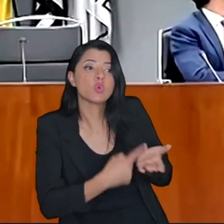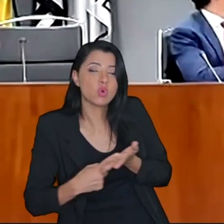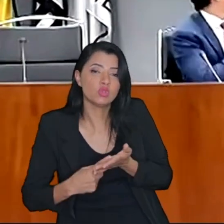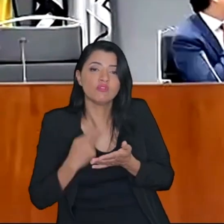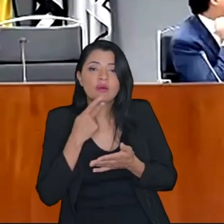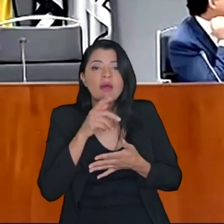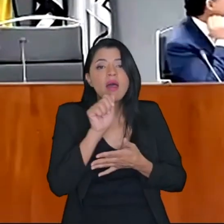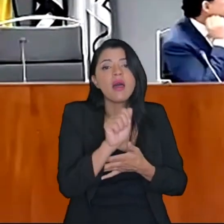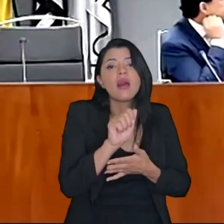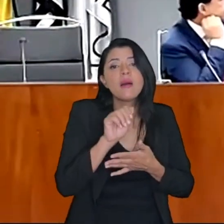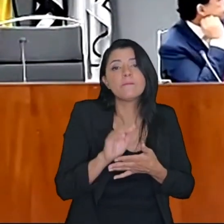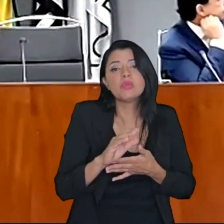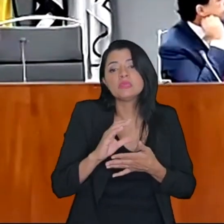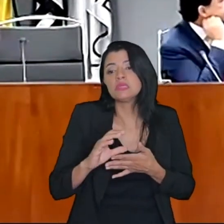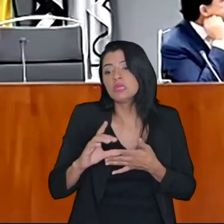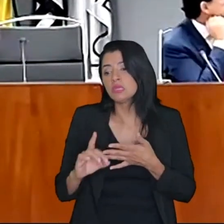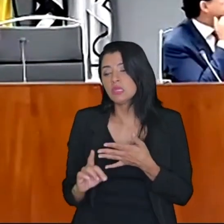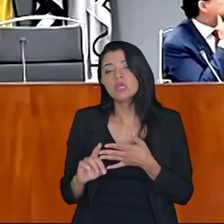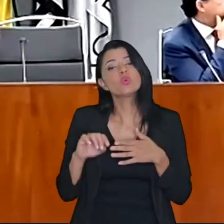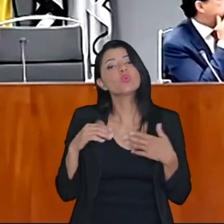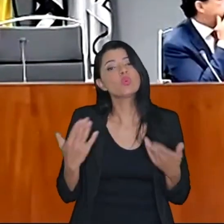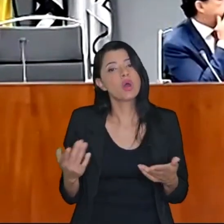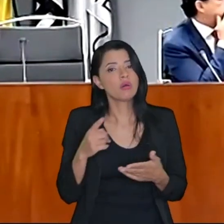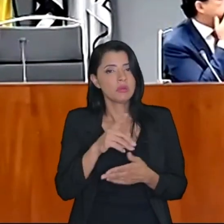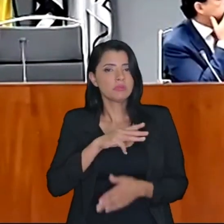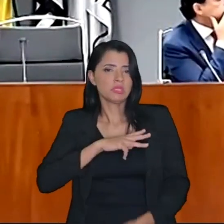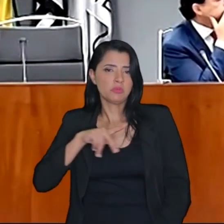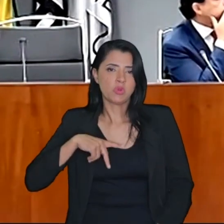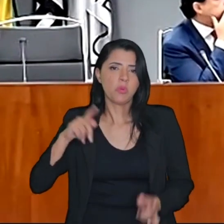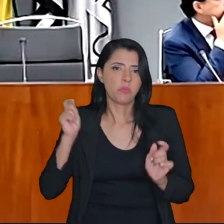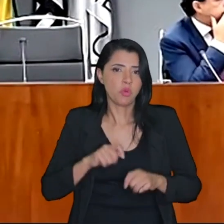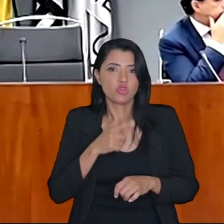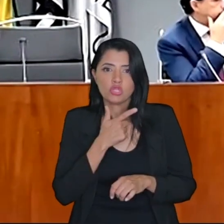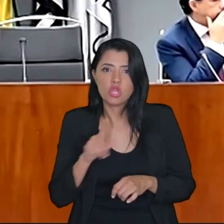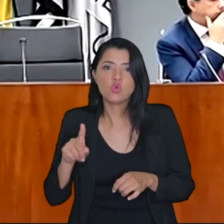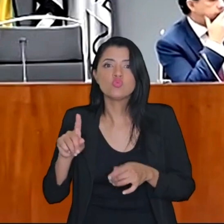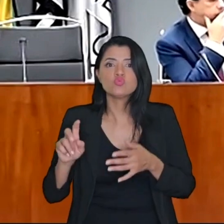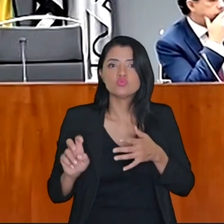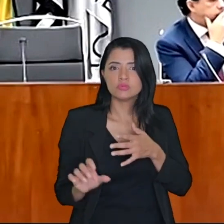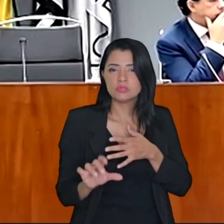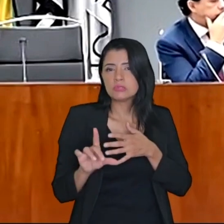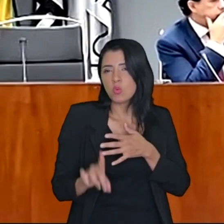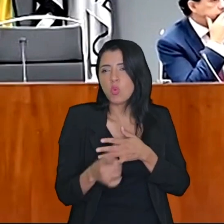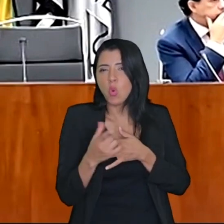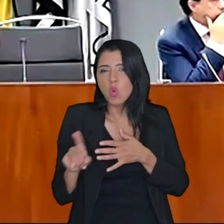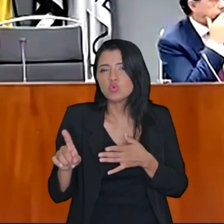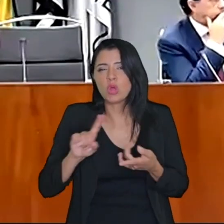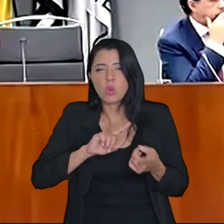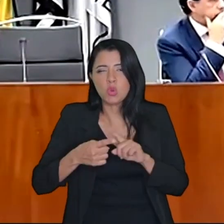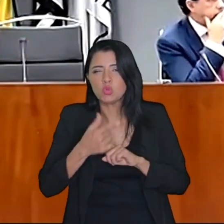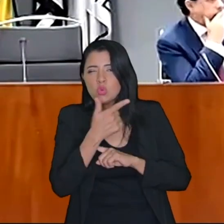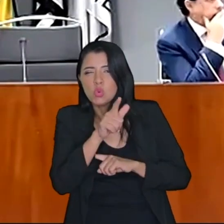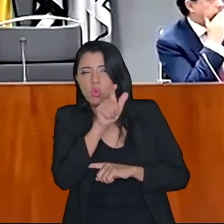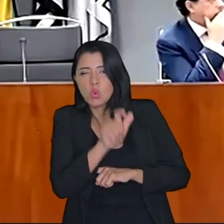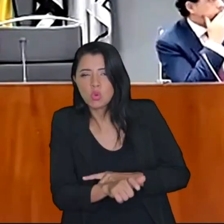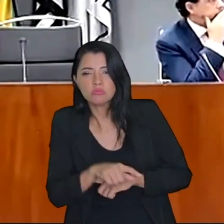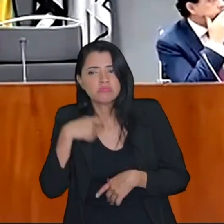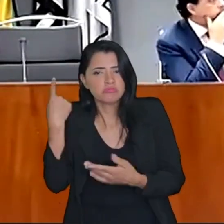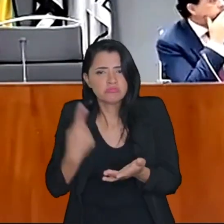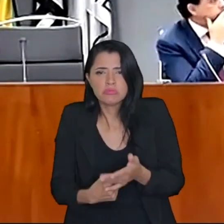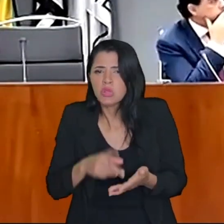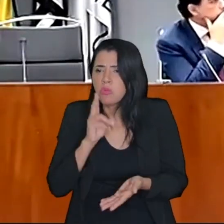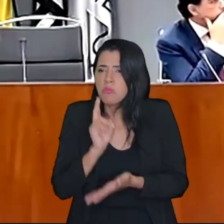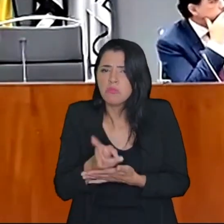B, C ou D. O Ministério Público pode ter na mesa dele um outro acordo com outro colaborador, firmado pelo